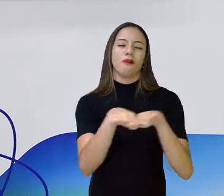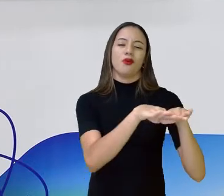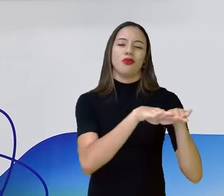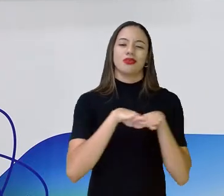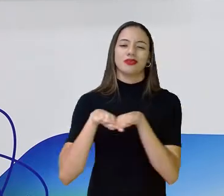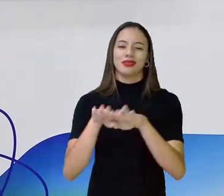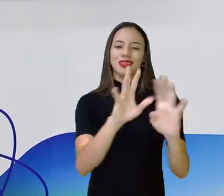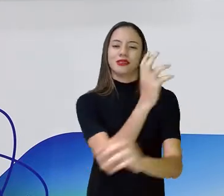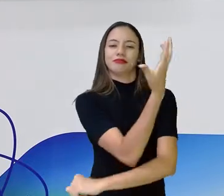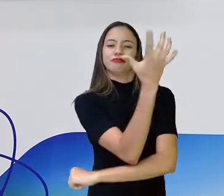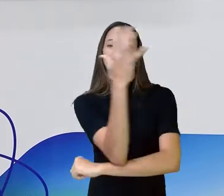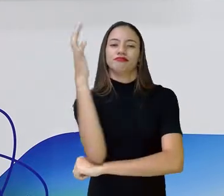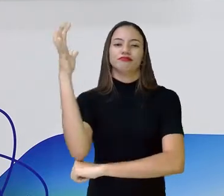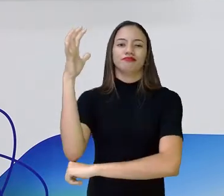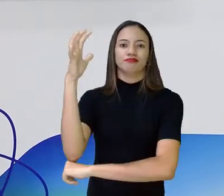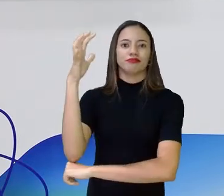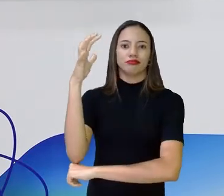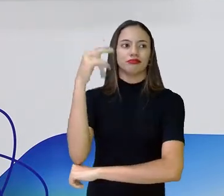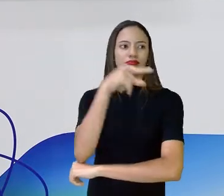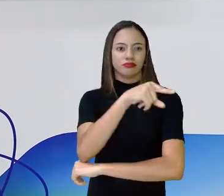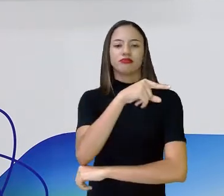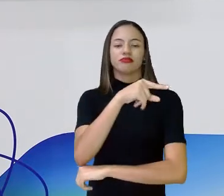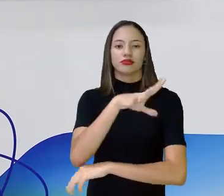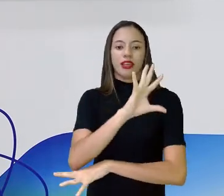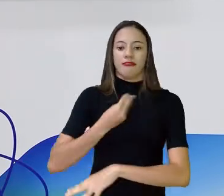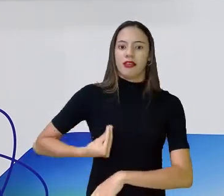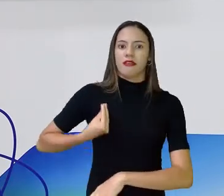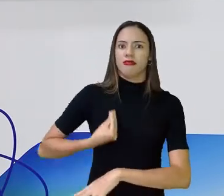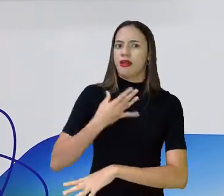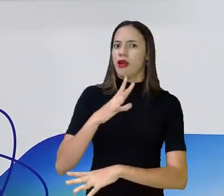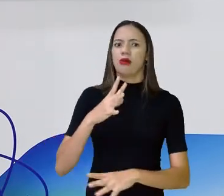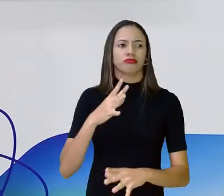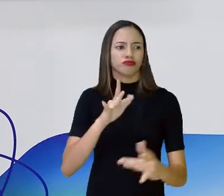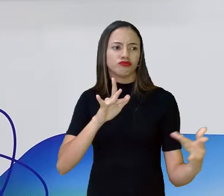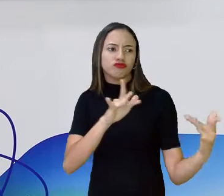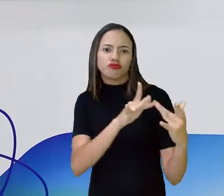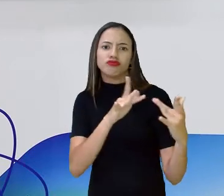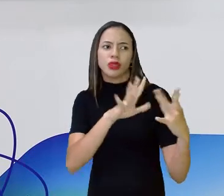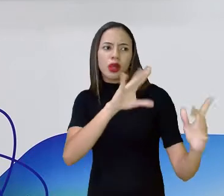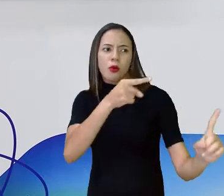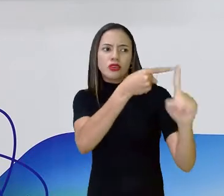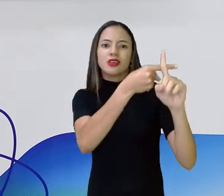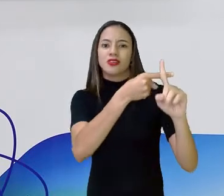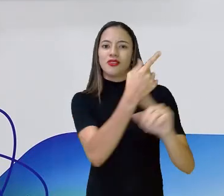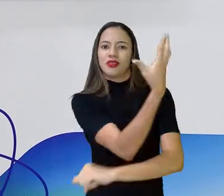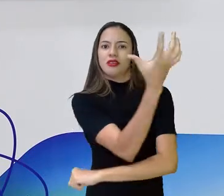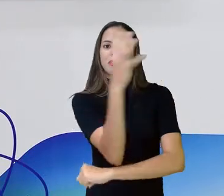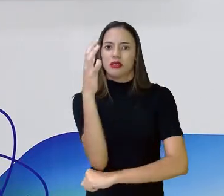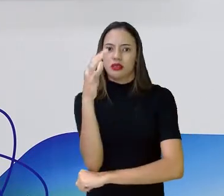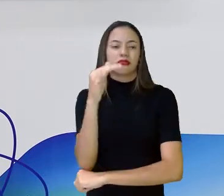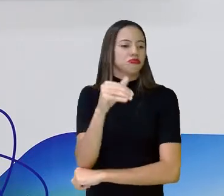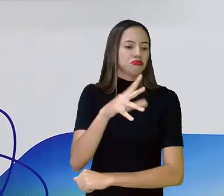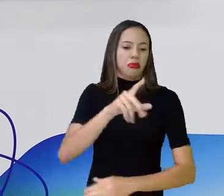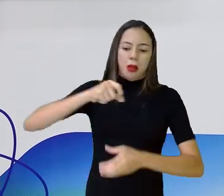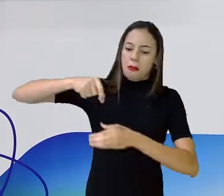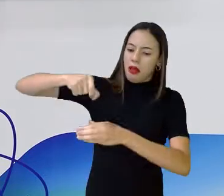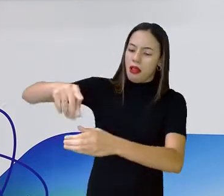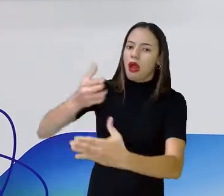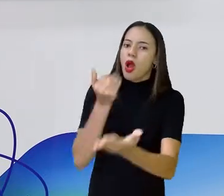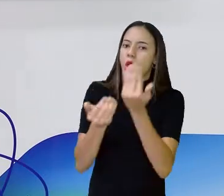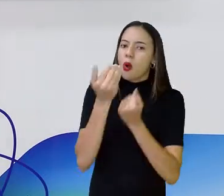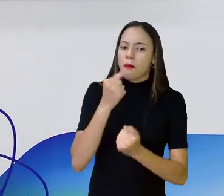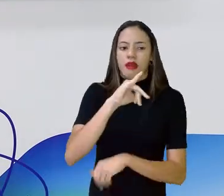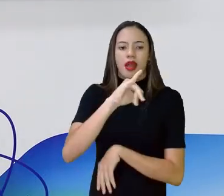natureza, viver em harmonia com a natureza, plantar, comer, aproveitar toda essa riqueza da